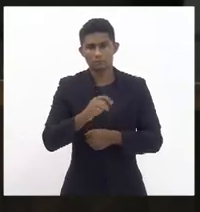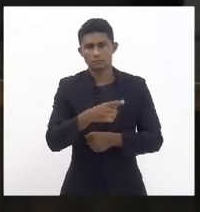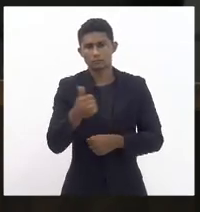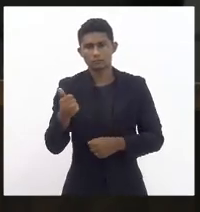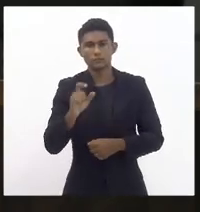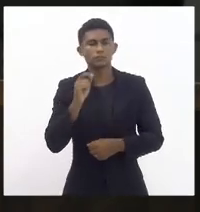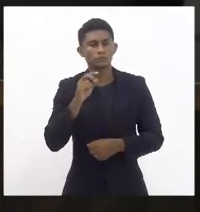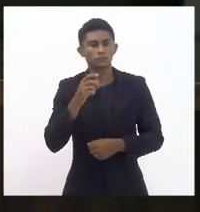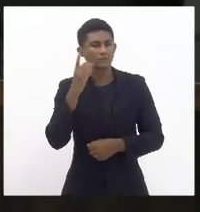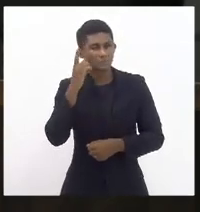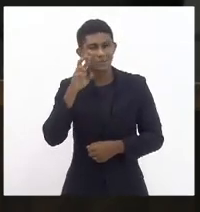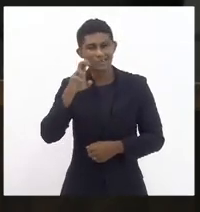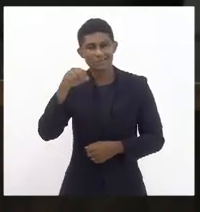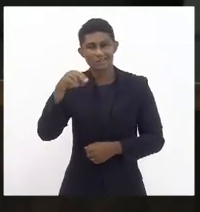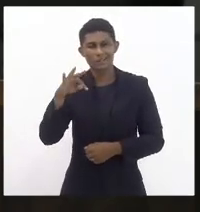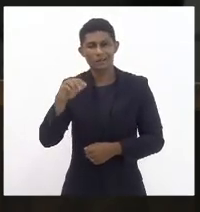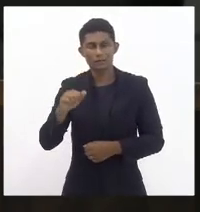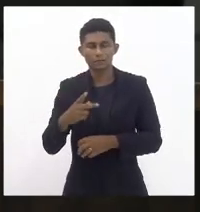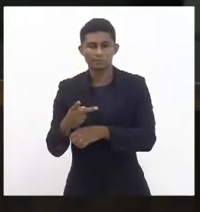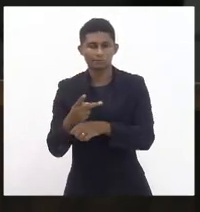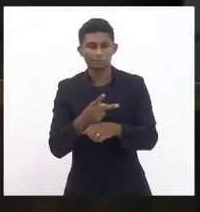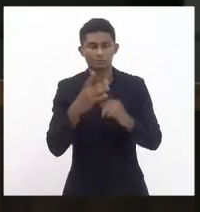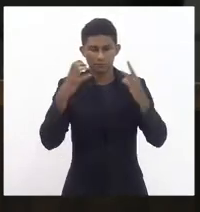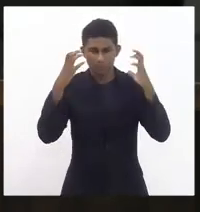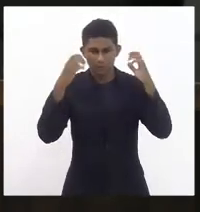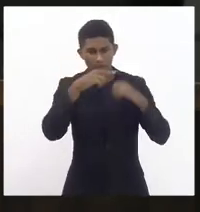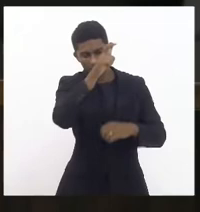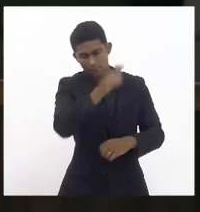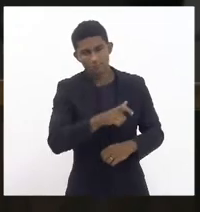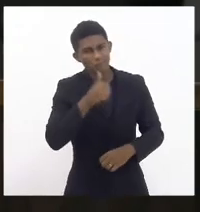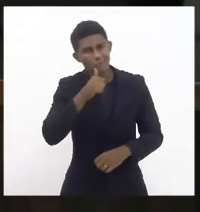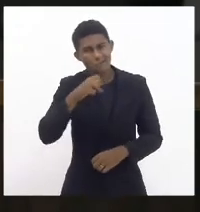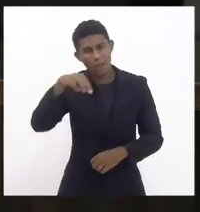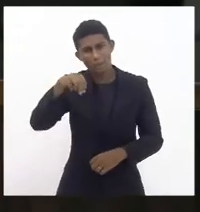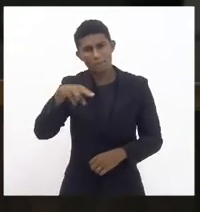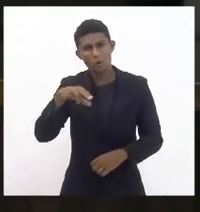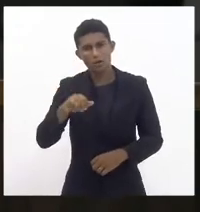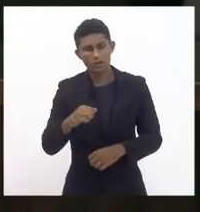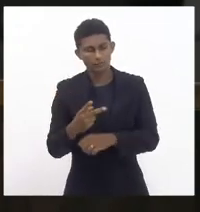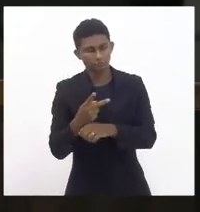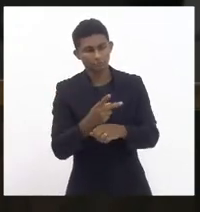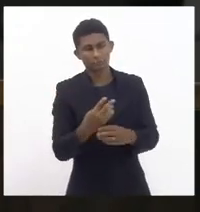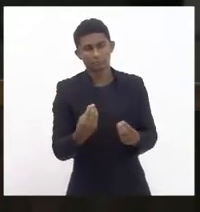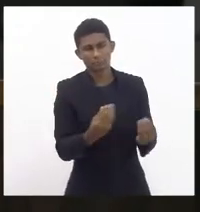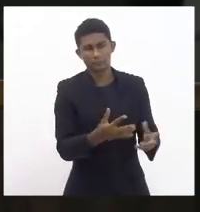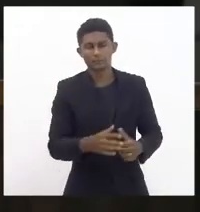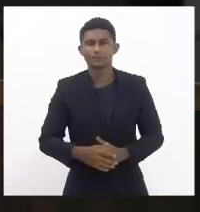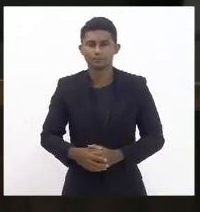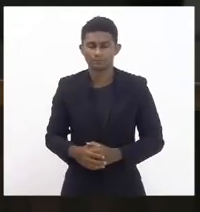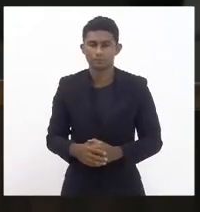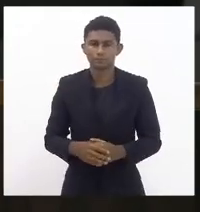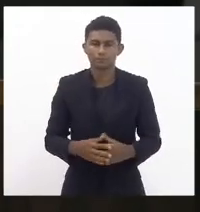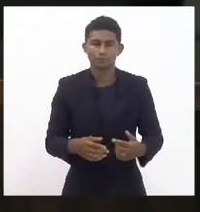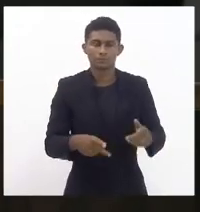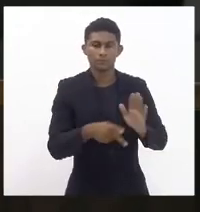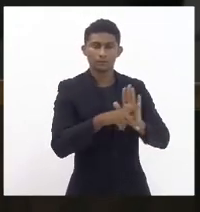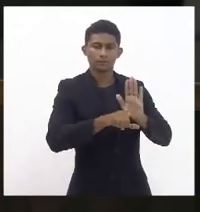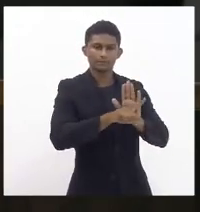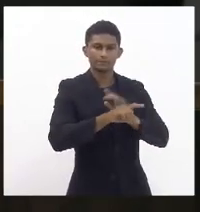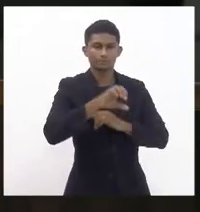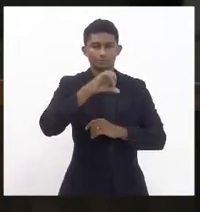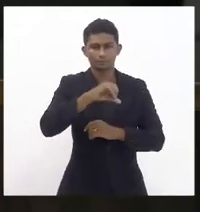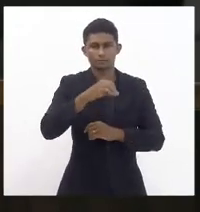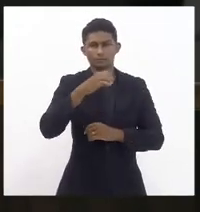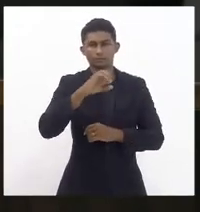Renata concede primary ela e a Mônica Benício da comissão de normas internas e proposições externas favorável mas canela pode a